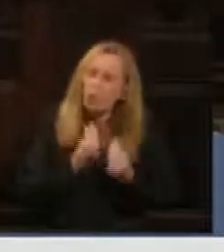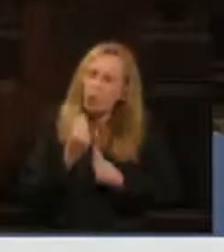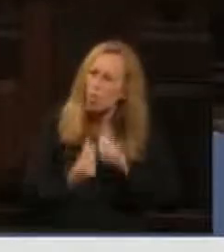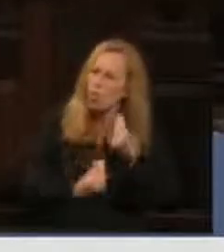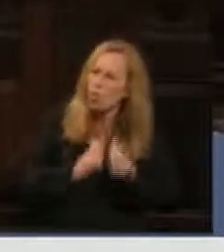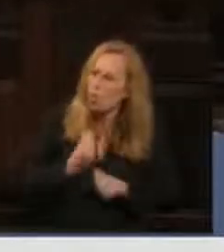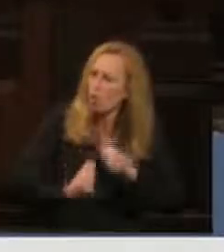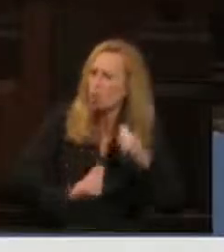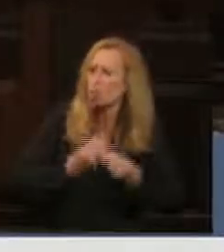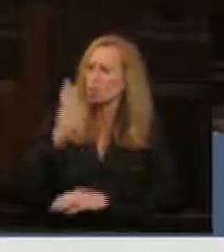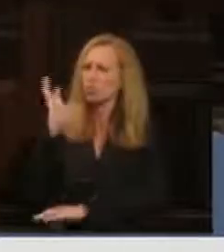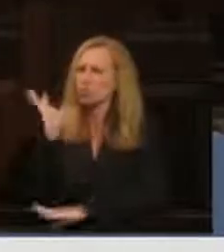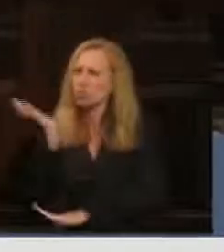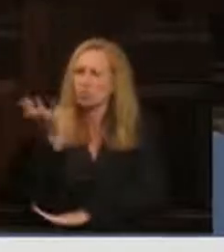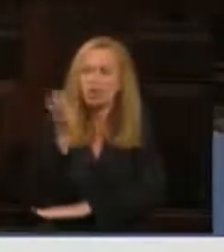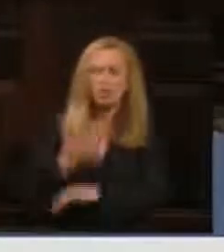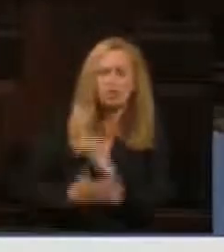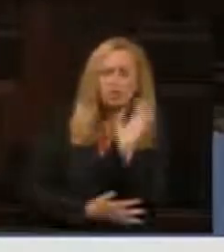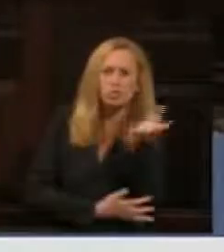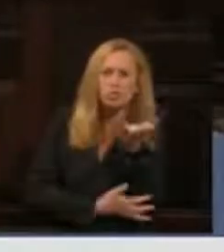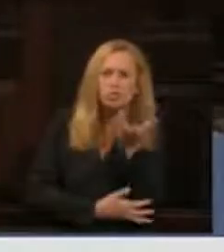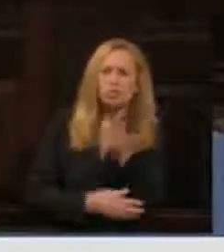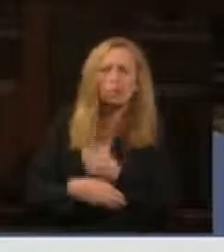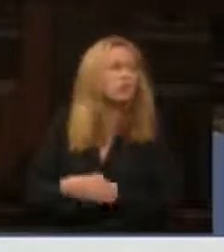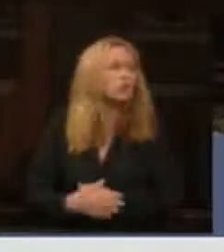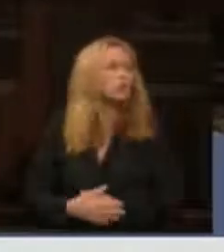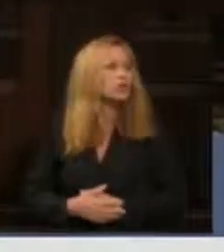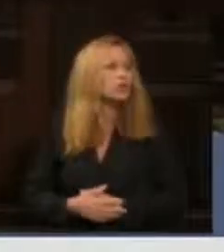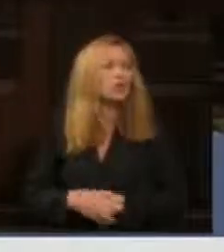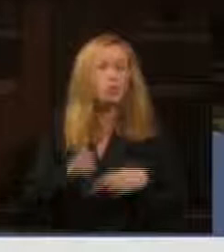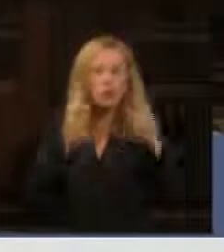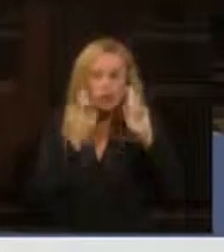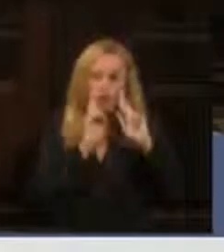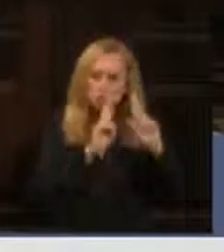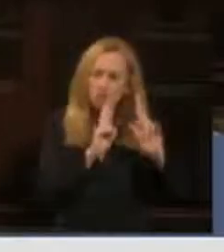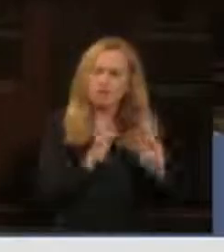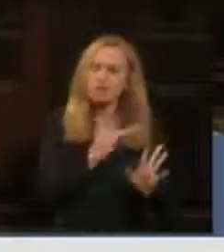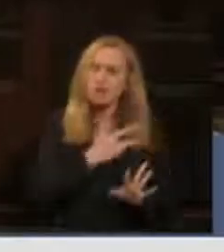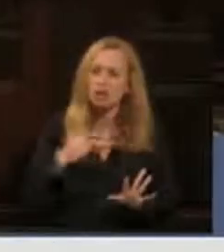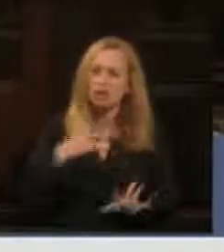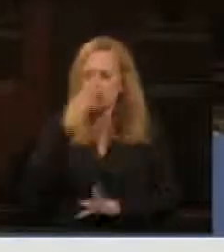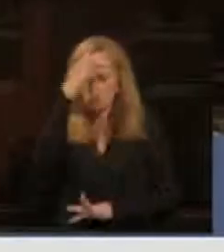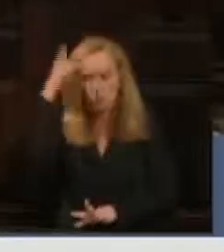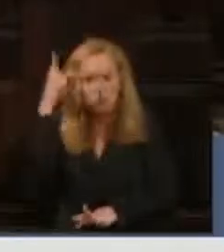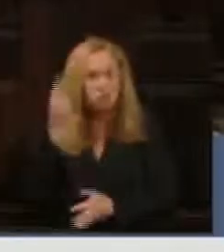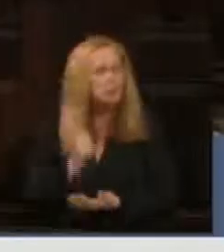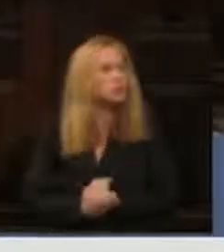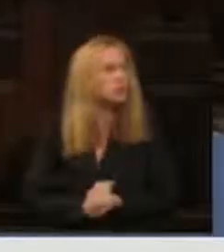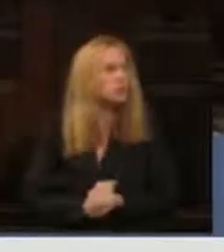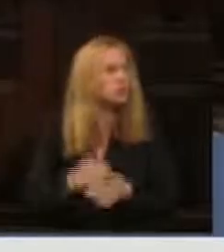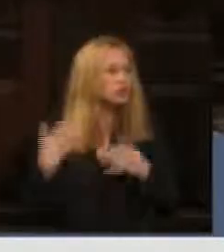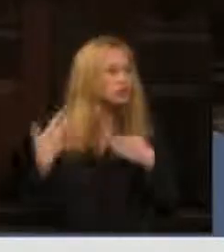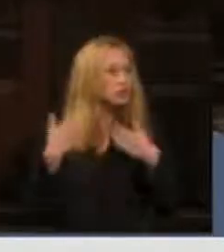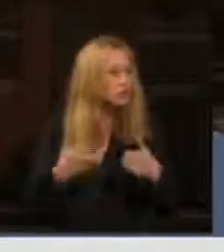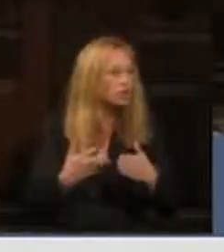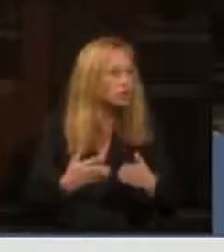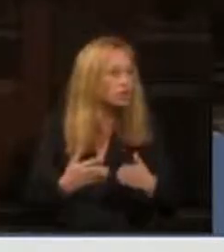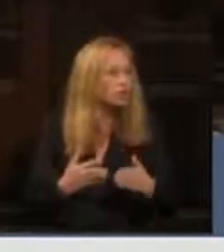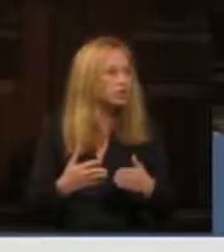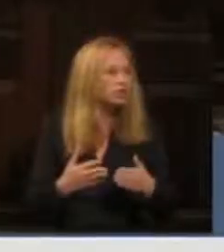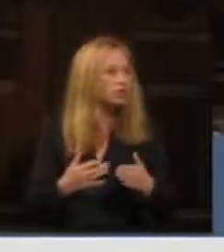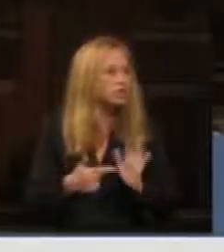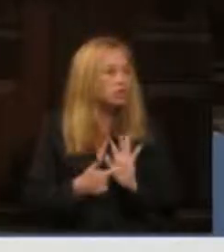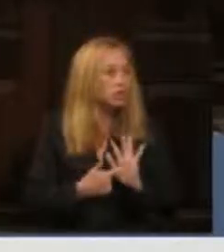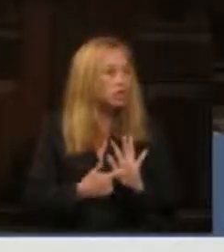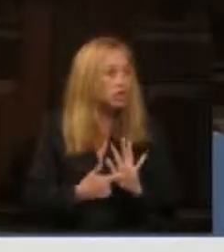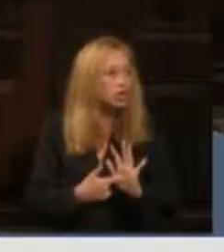o meio ambiente, como o respeito à saúde das pessoas está diretamente relacionado às